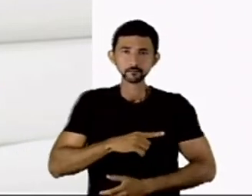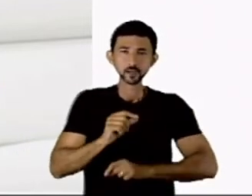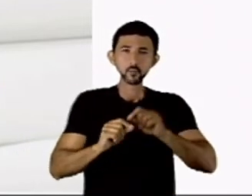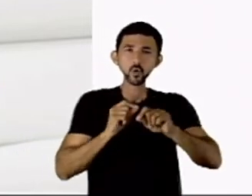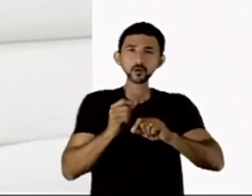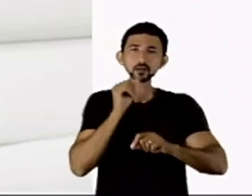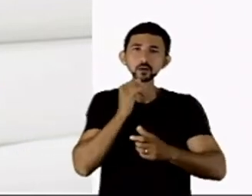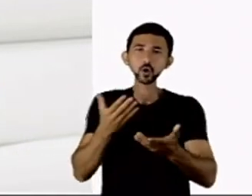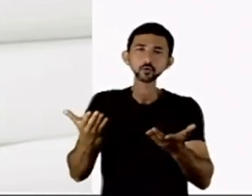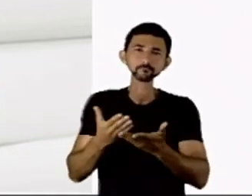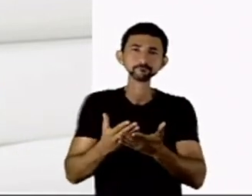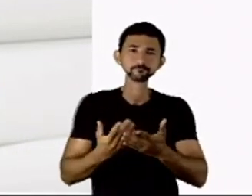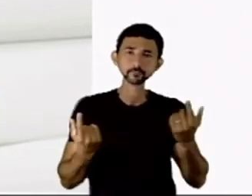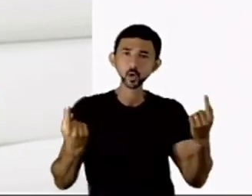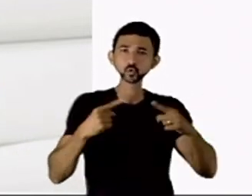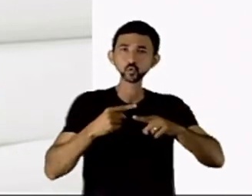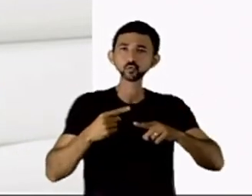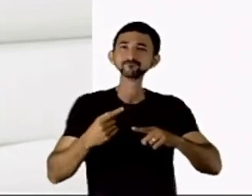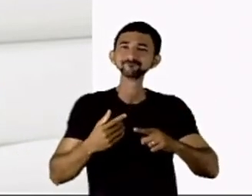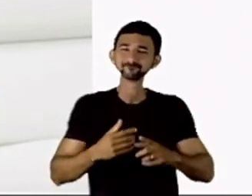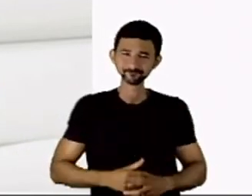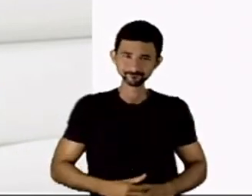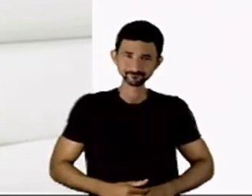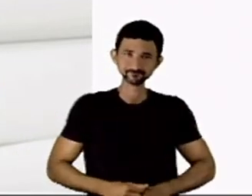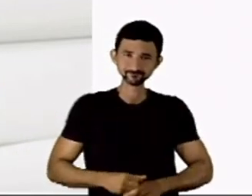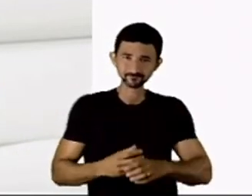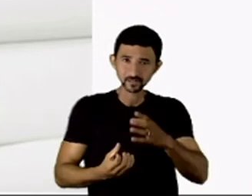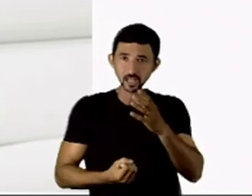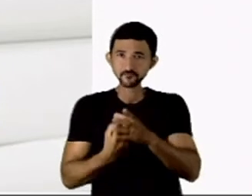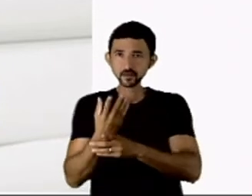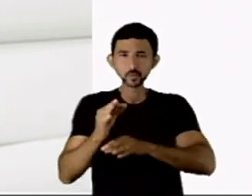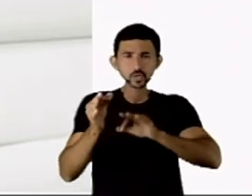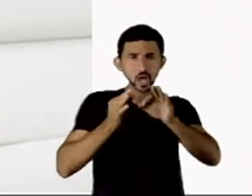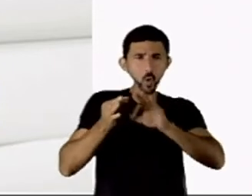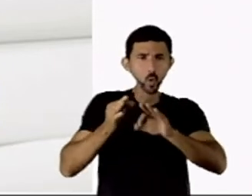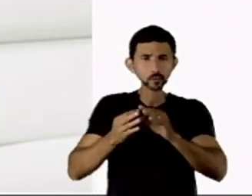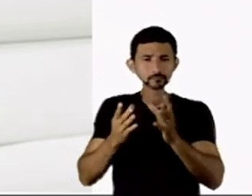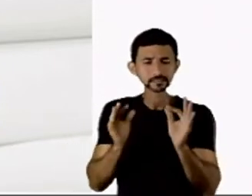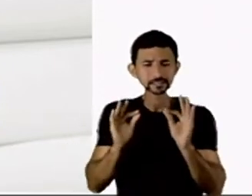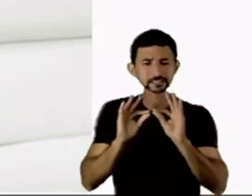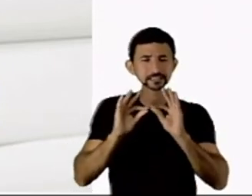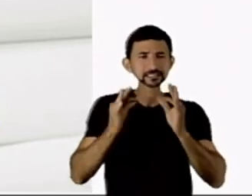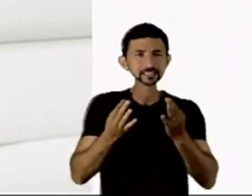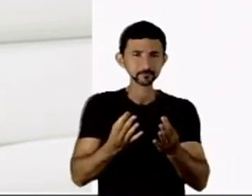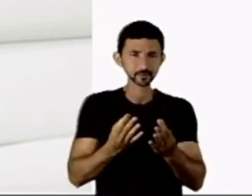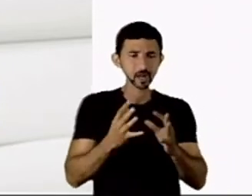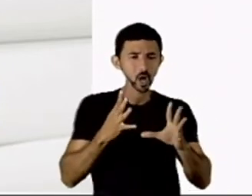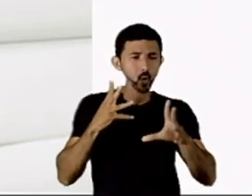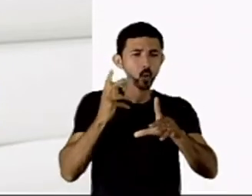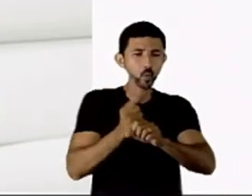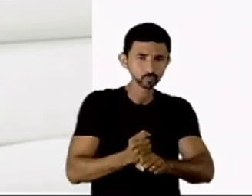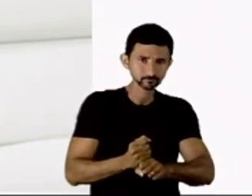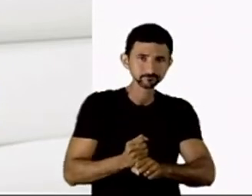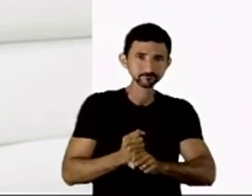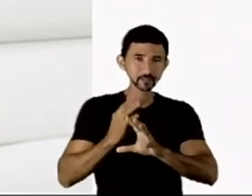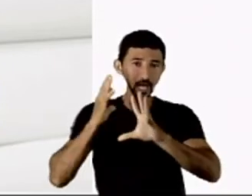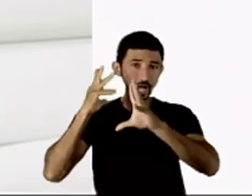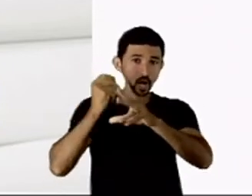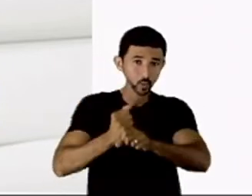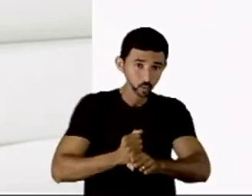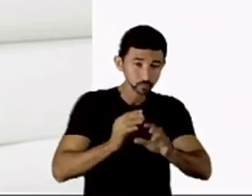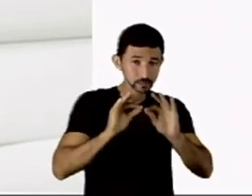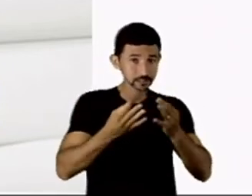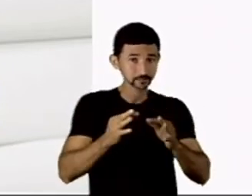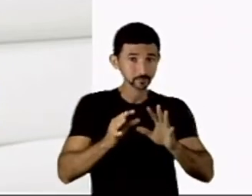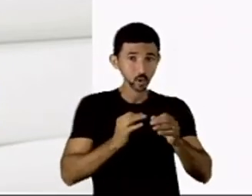agora mais um desafio. Vamos criar uma maneira mais sucinta, ou seja, mais simples